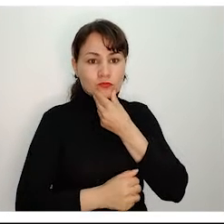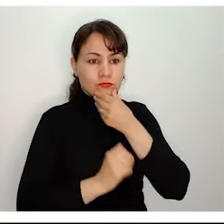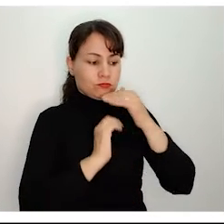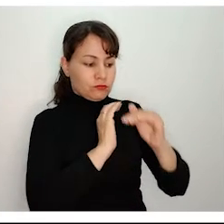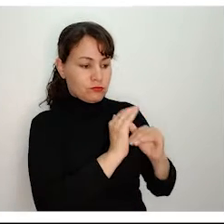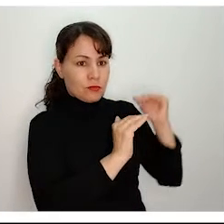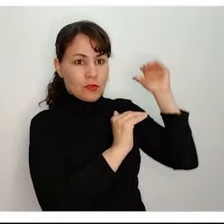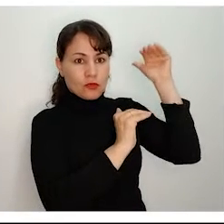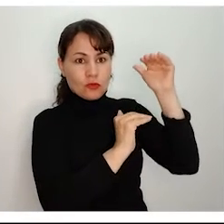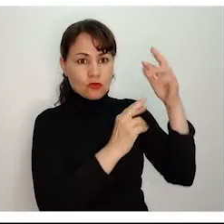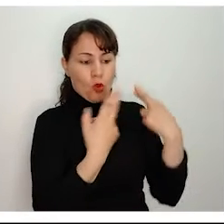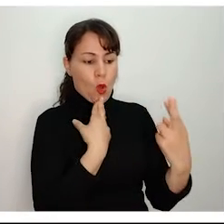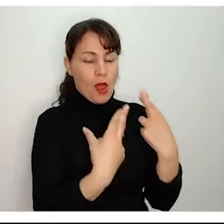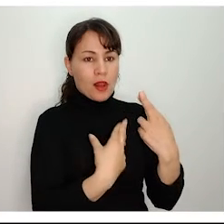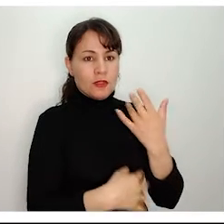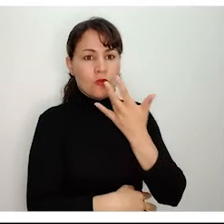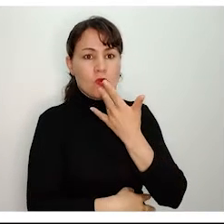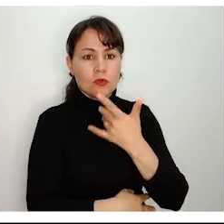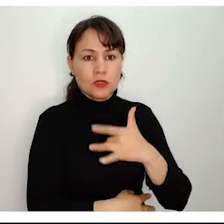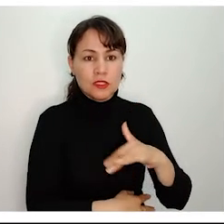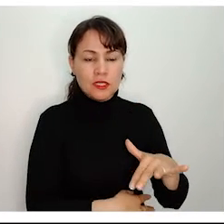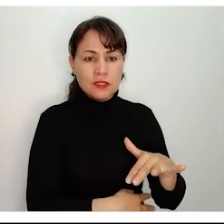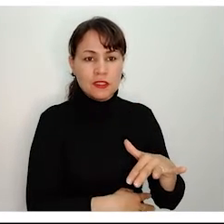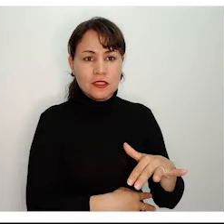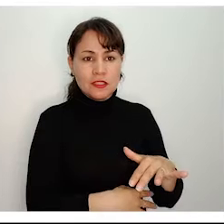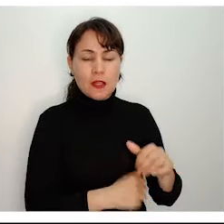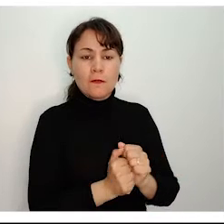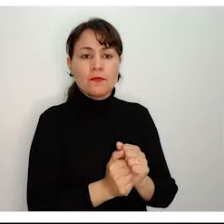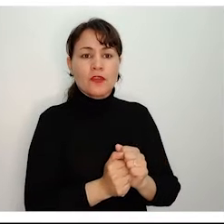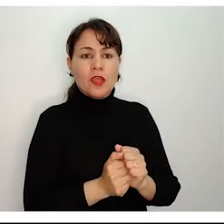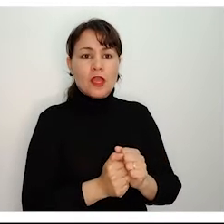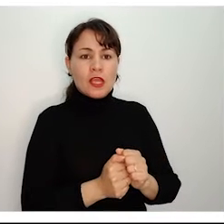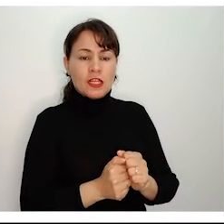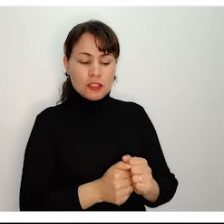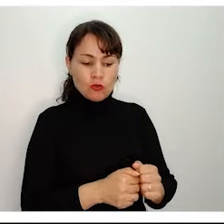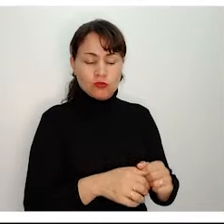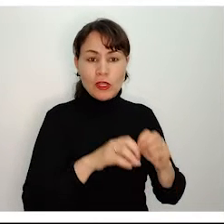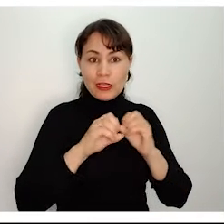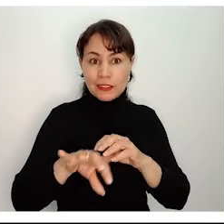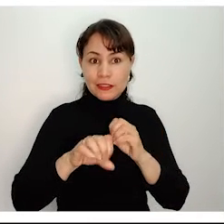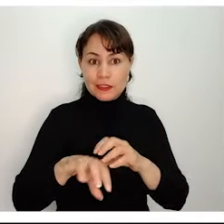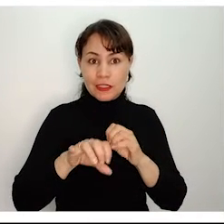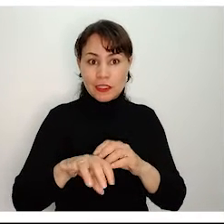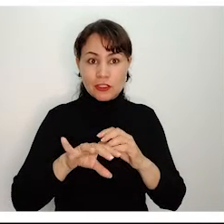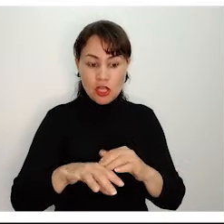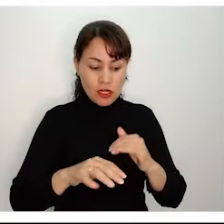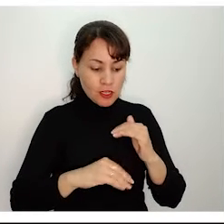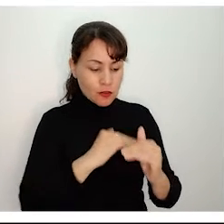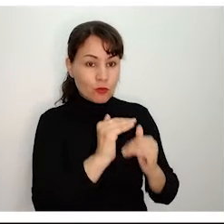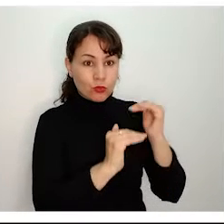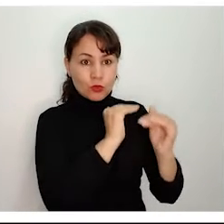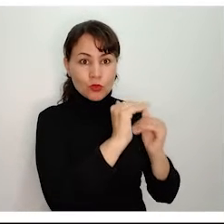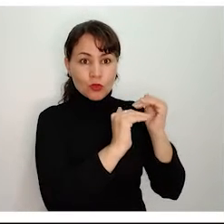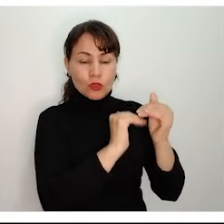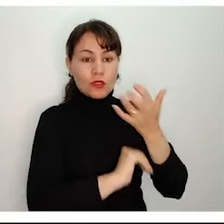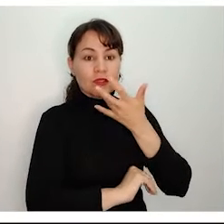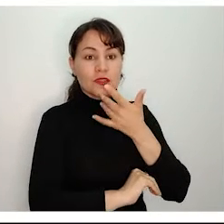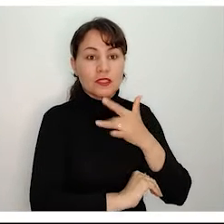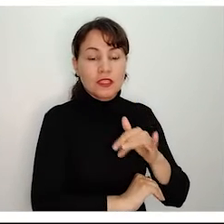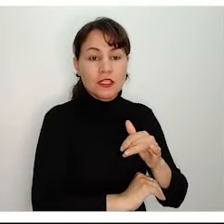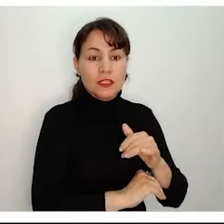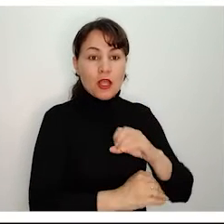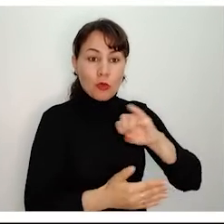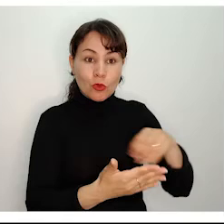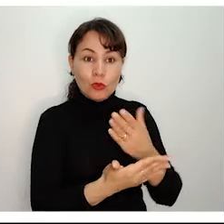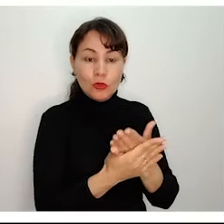Os adultos, com relação às crianças, os adultos eles são mediadores desse processo de desenvolvimento